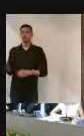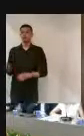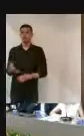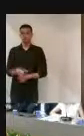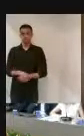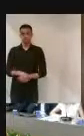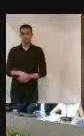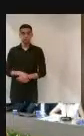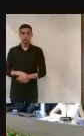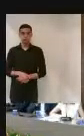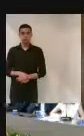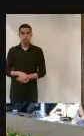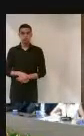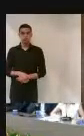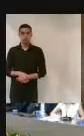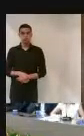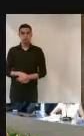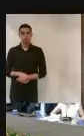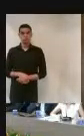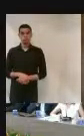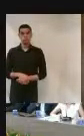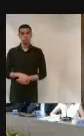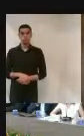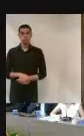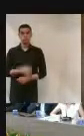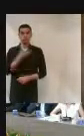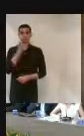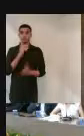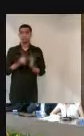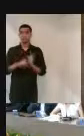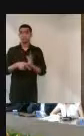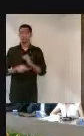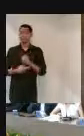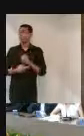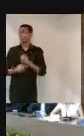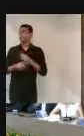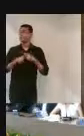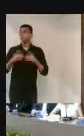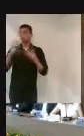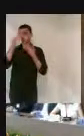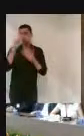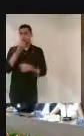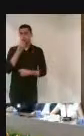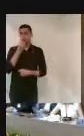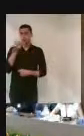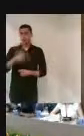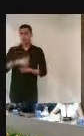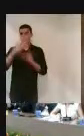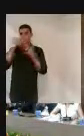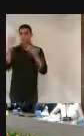nossa nova classificação de empregos verdes. Desculpe se eu passei um pouco de tempo, obrigado pela oportunidade mais uma vez.